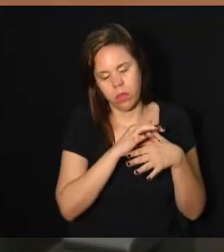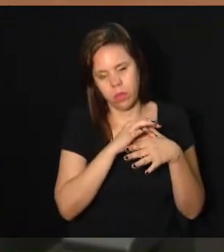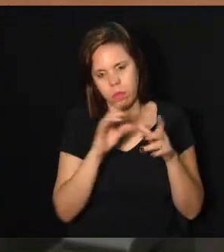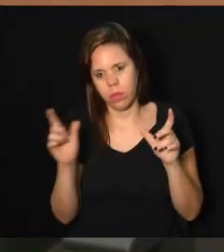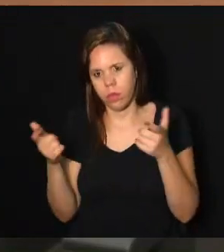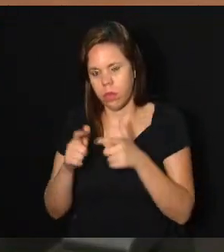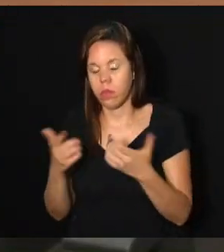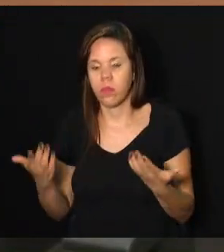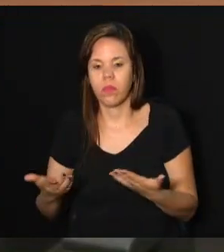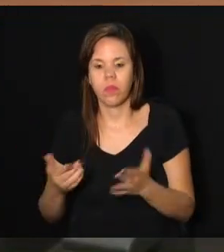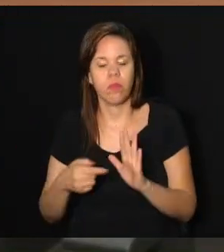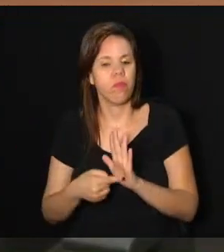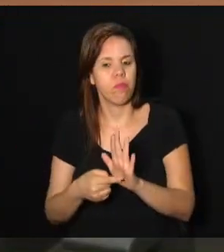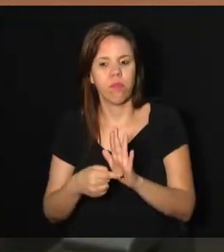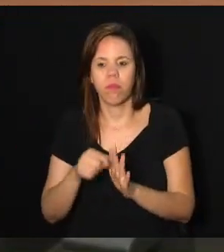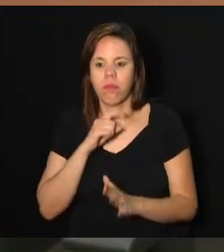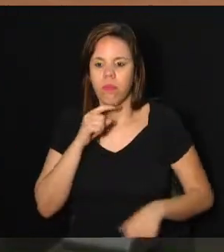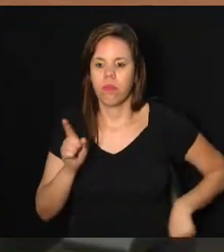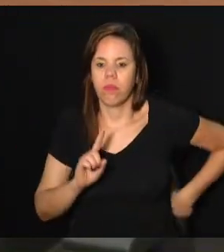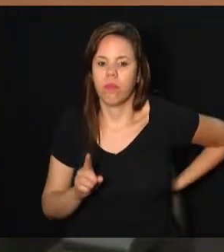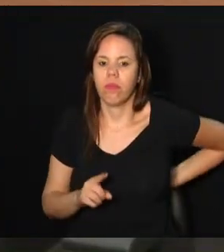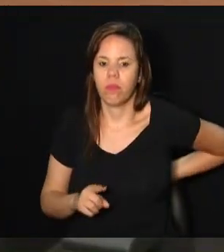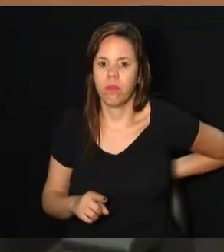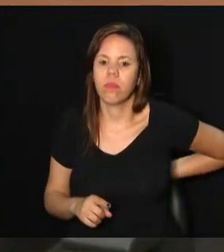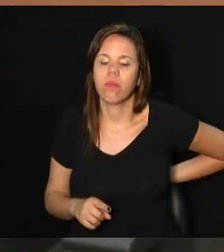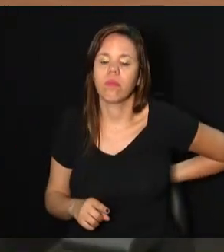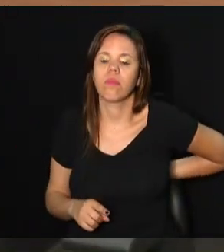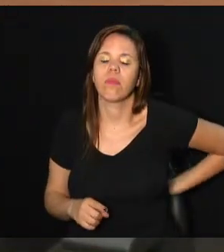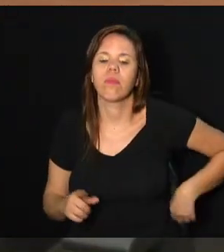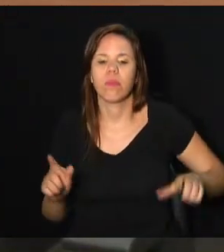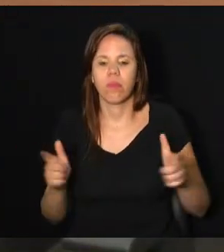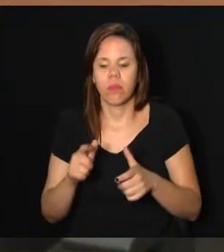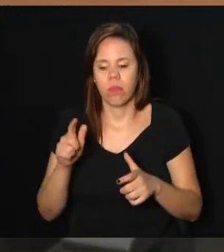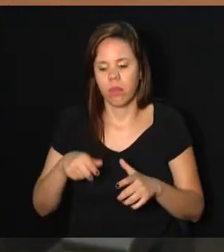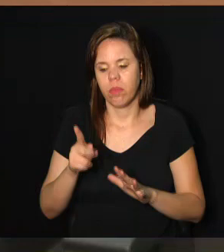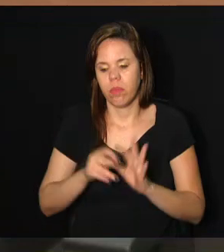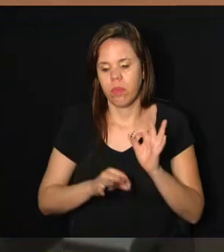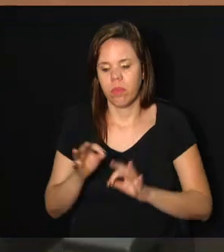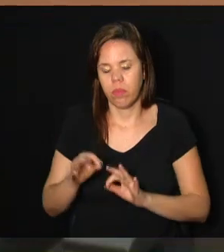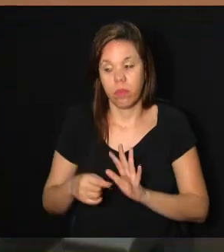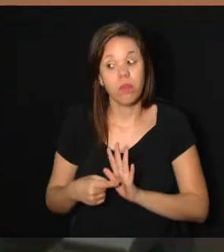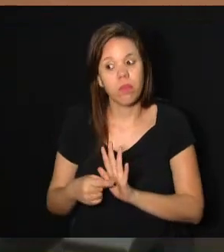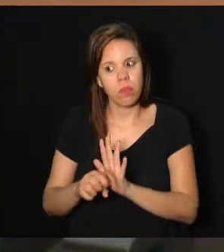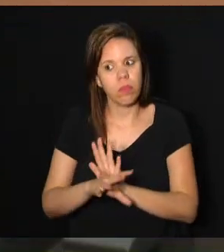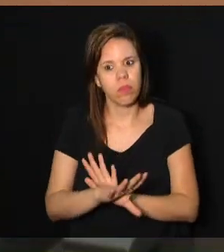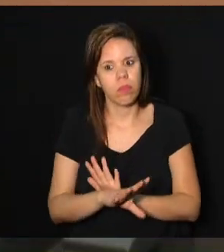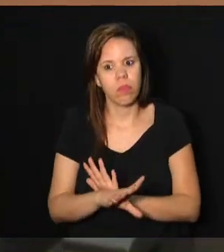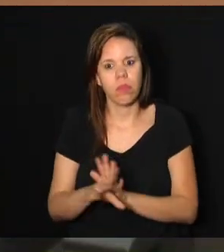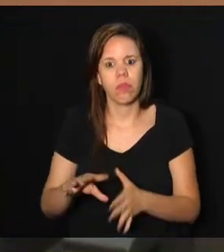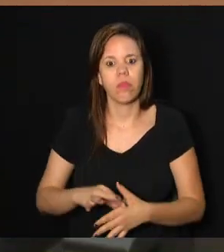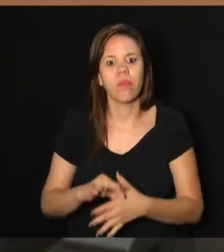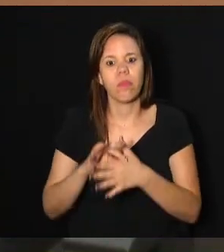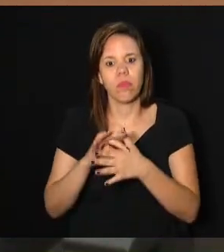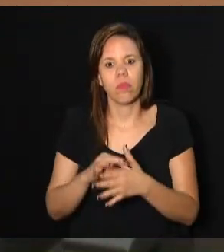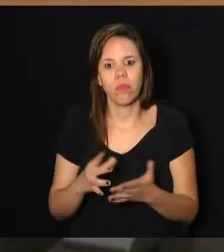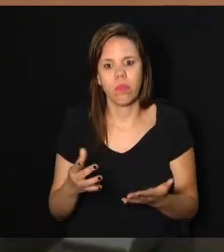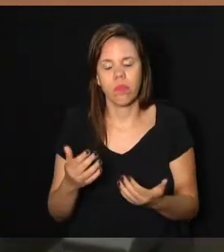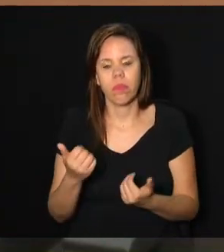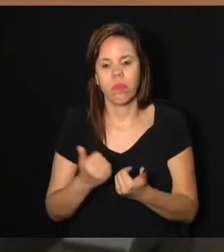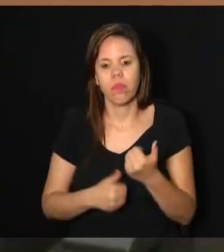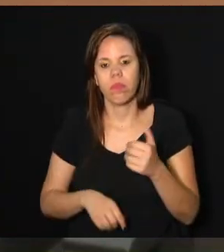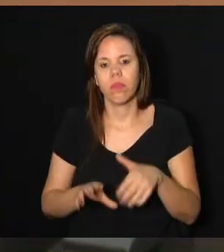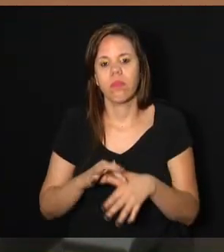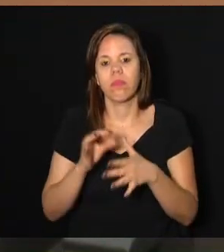minoria hoje não indica ninguém. Então, a minoria, através desse projeto, ela vai indicar um líder e um vice-líder